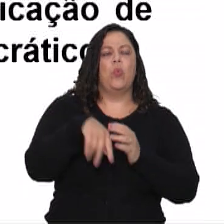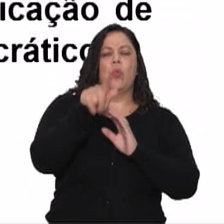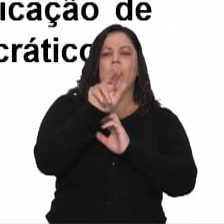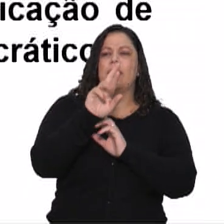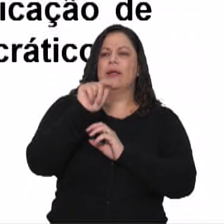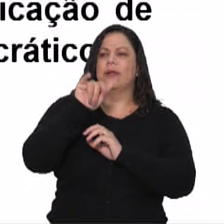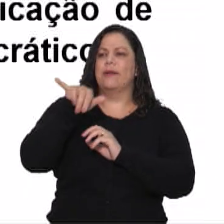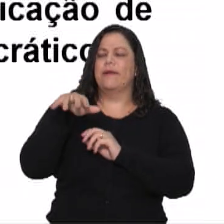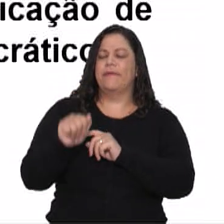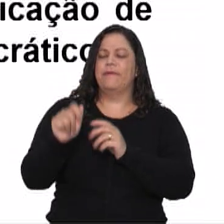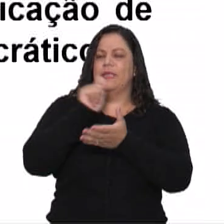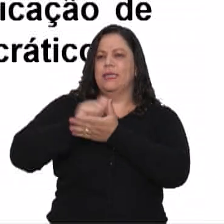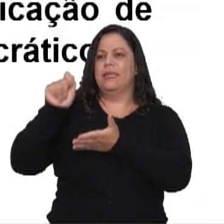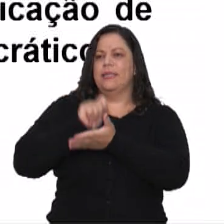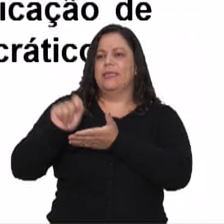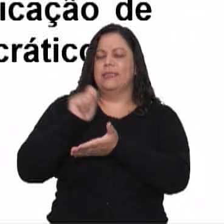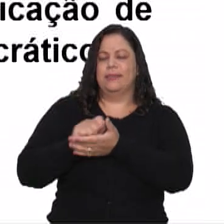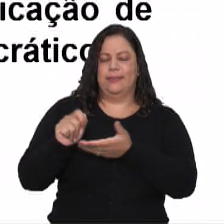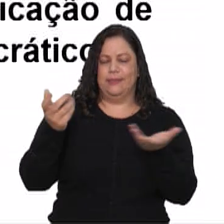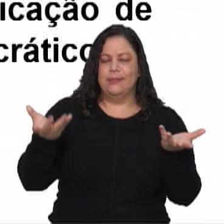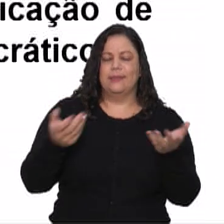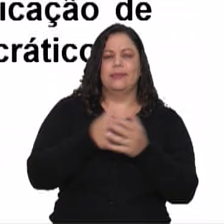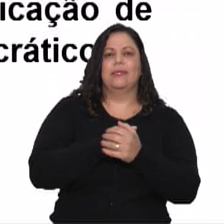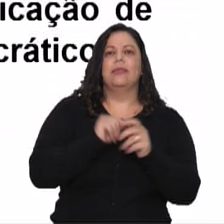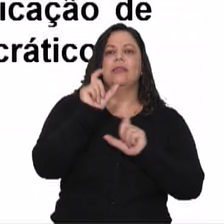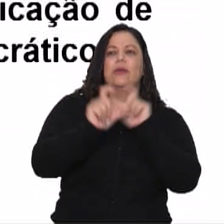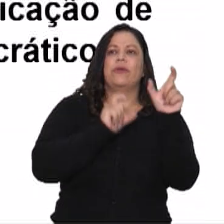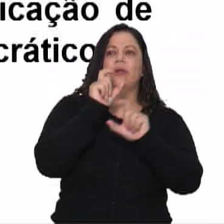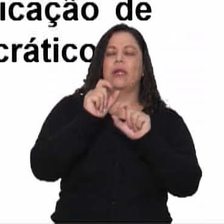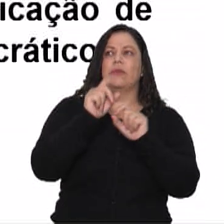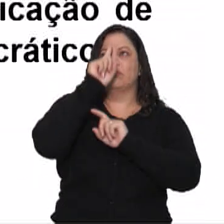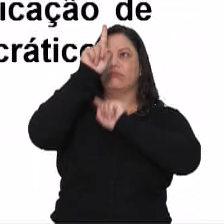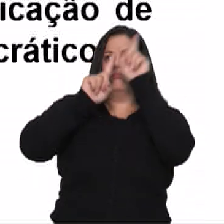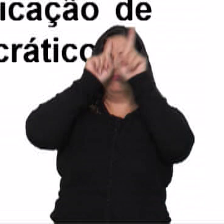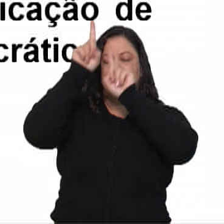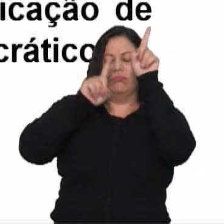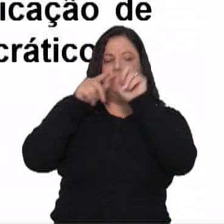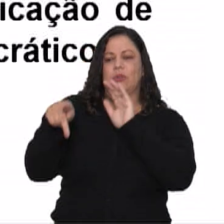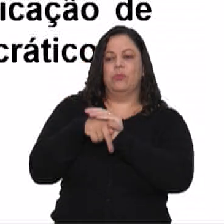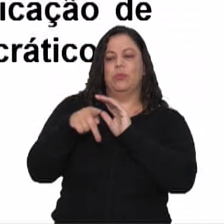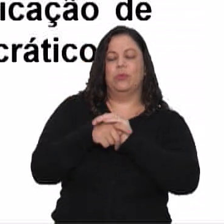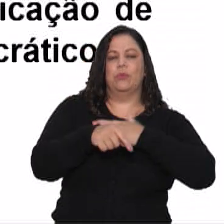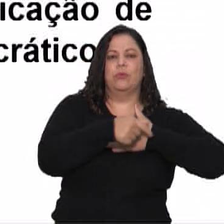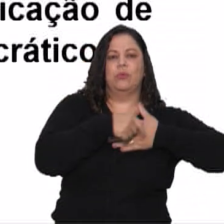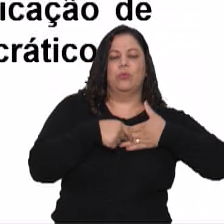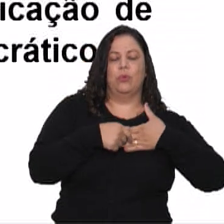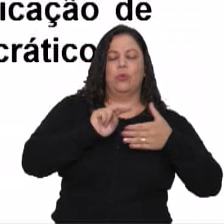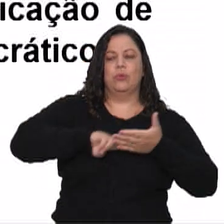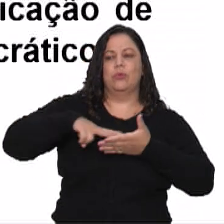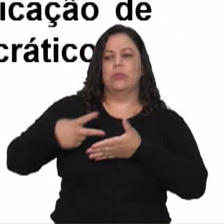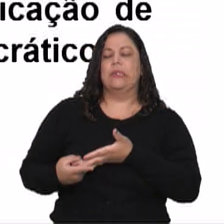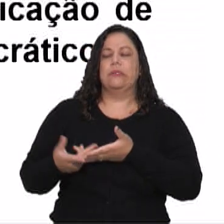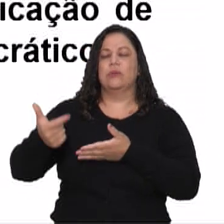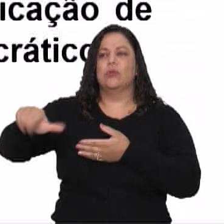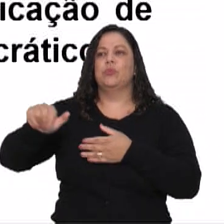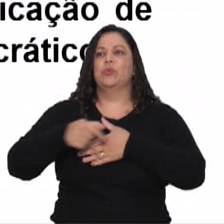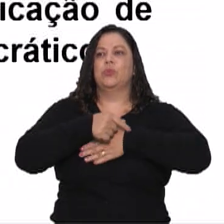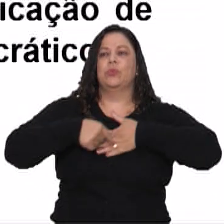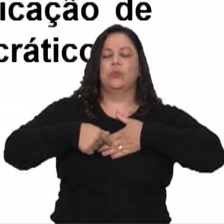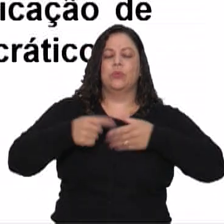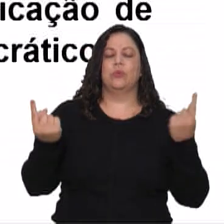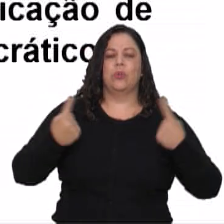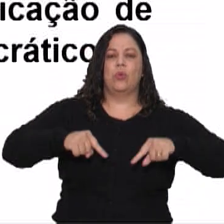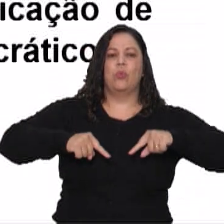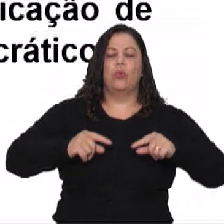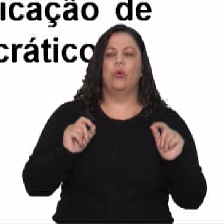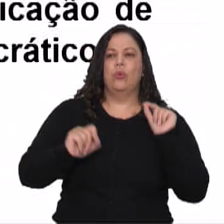grafia, escrita. Doxografia é o relato das ideias de um autor quando interpretadas por outro autor, ao contrário do